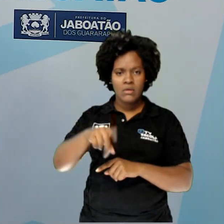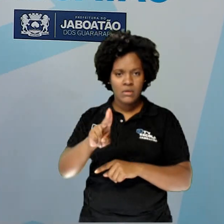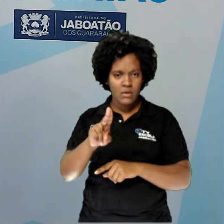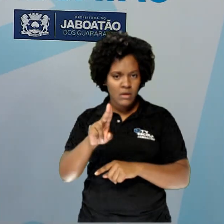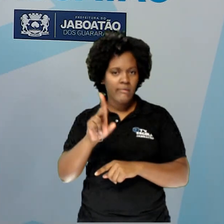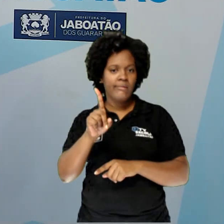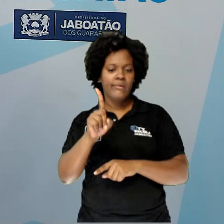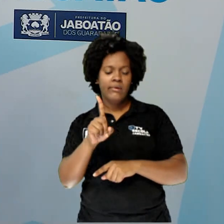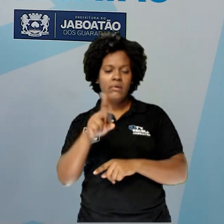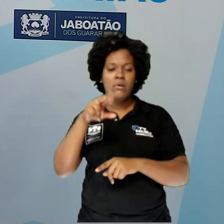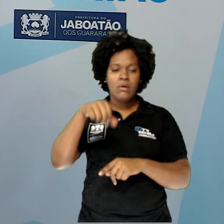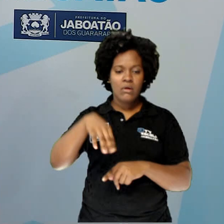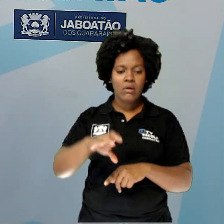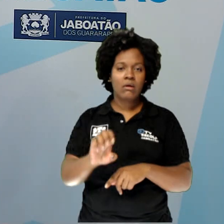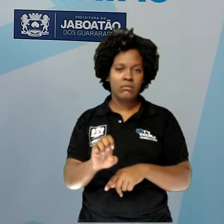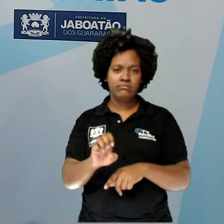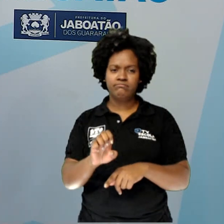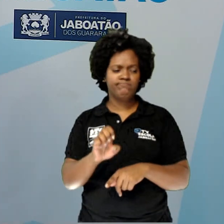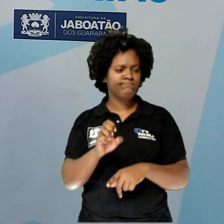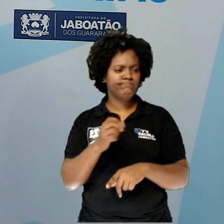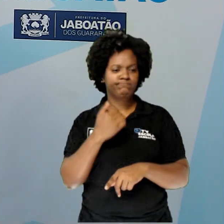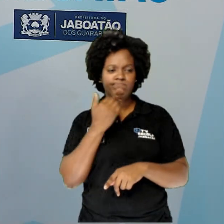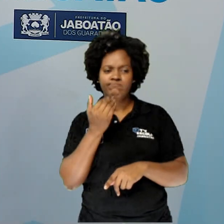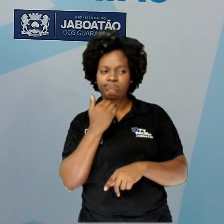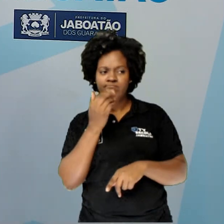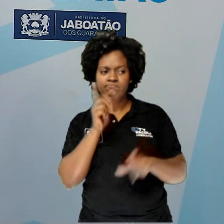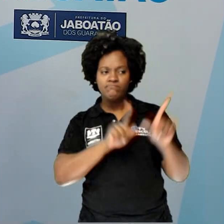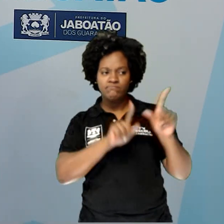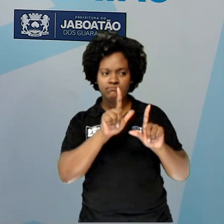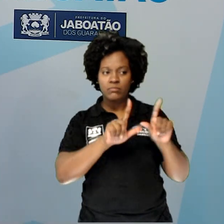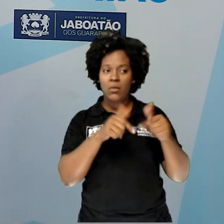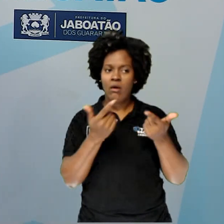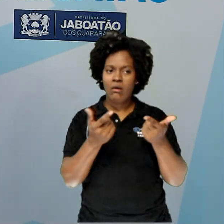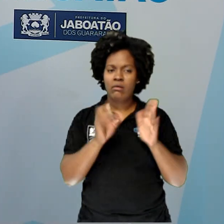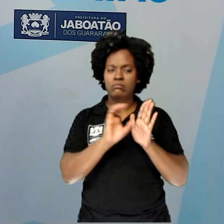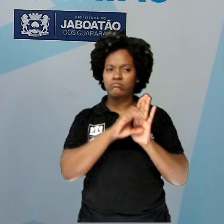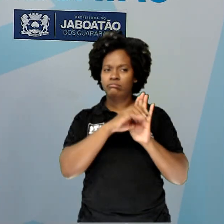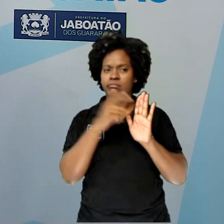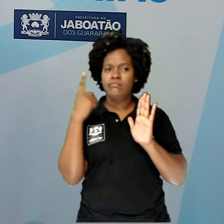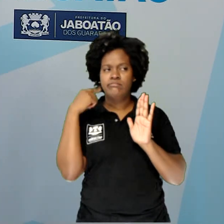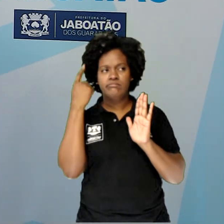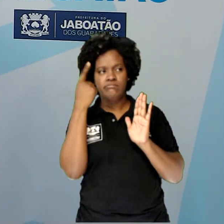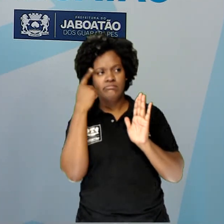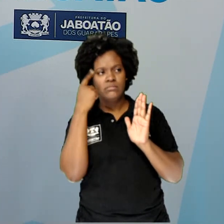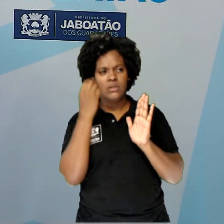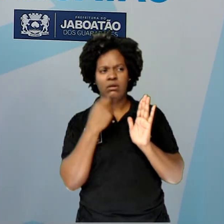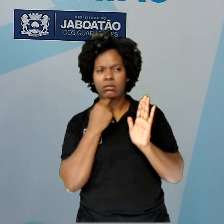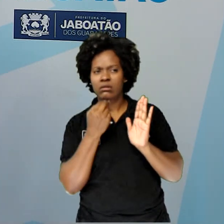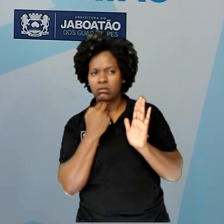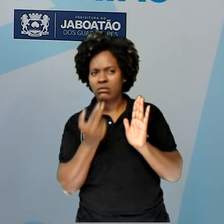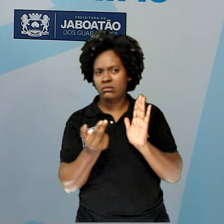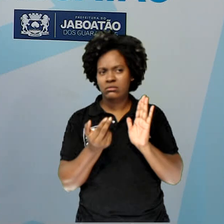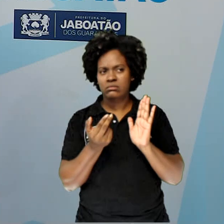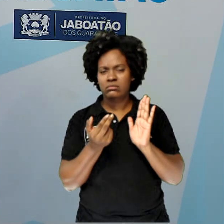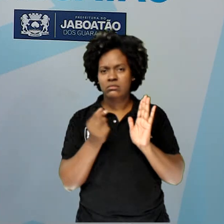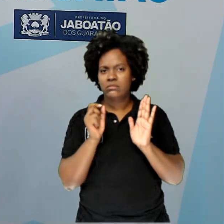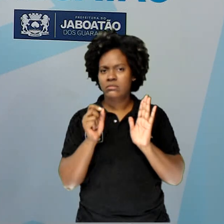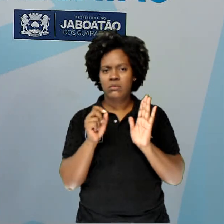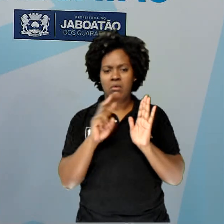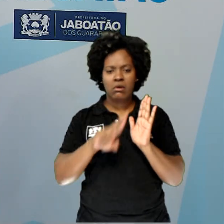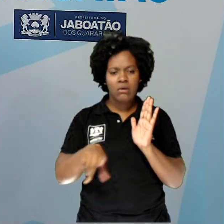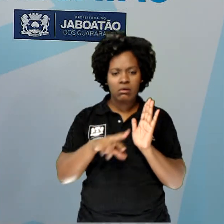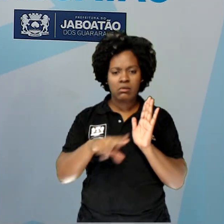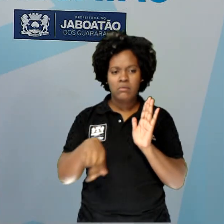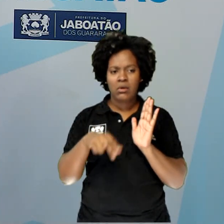quem assistiu. Só que conceitualmente, a gente pensa assim, ninguém quer dizer que não havia